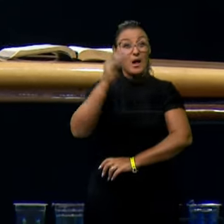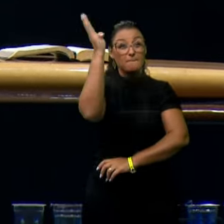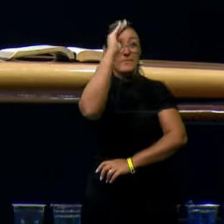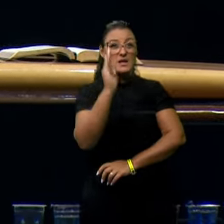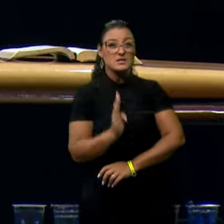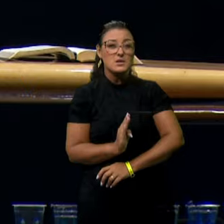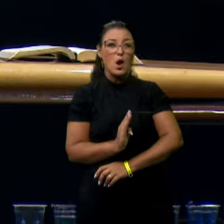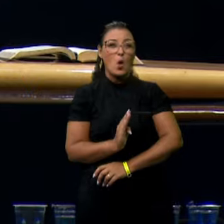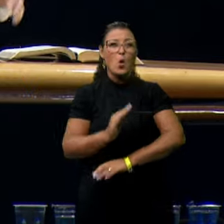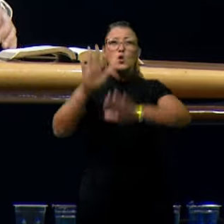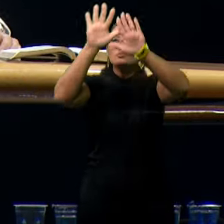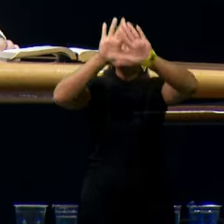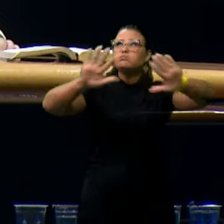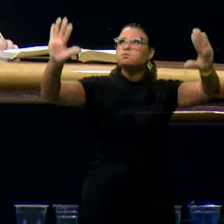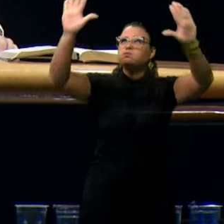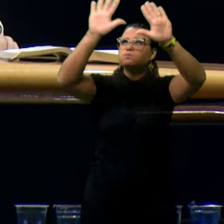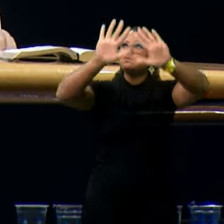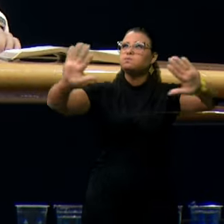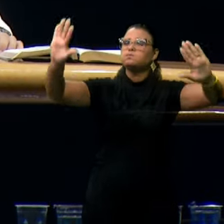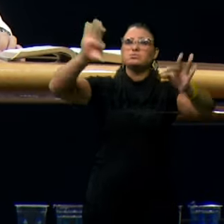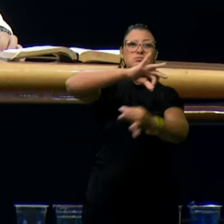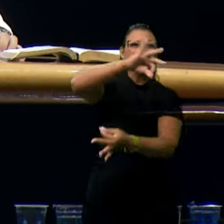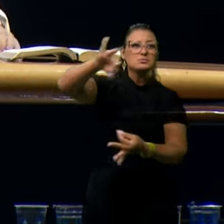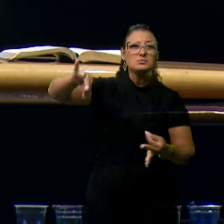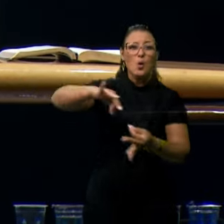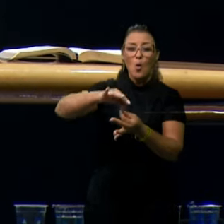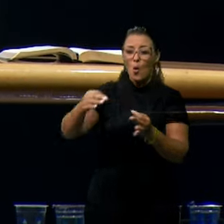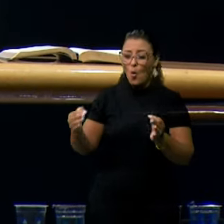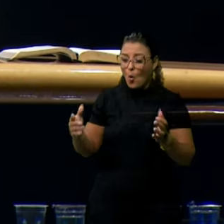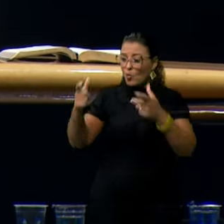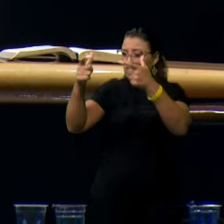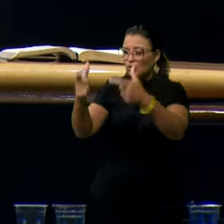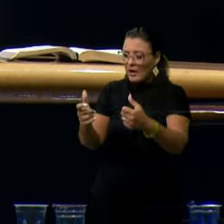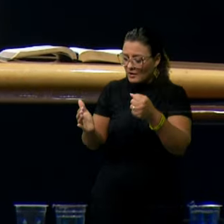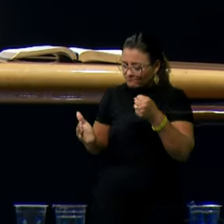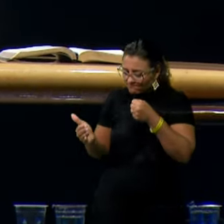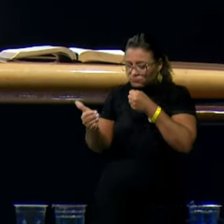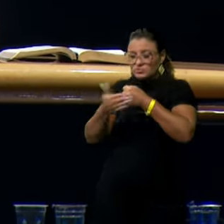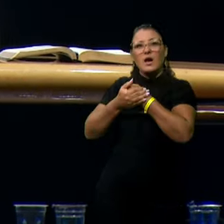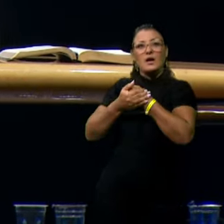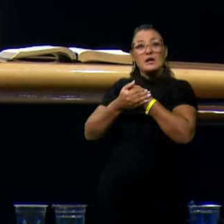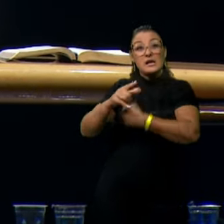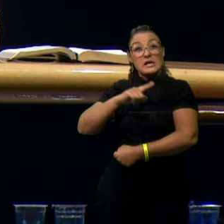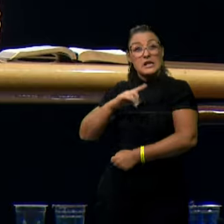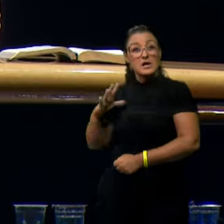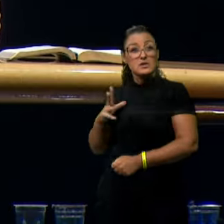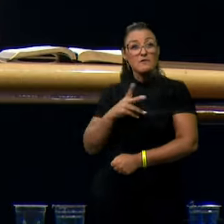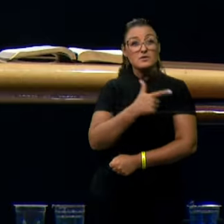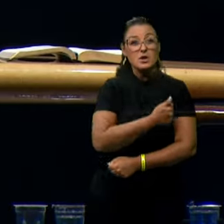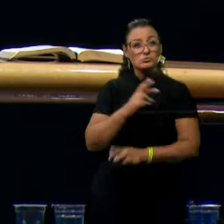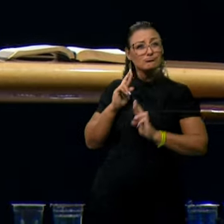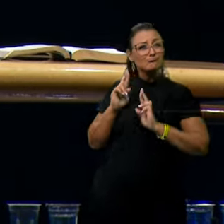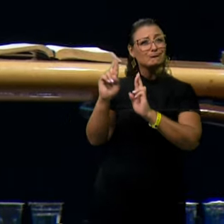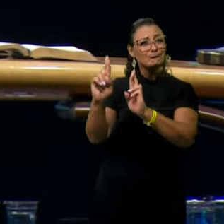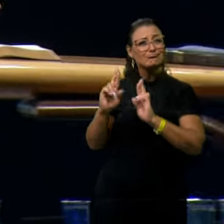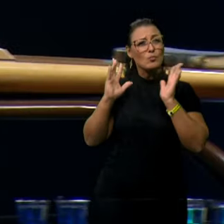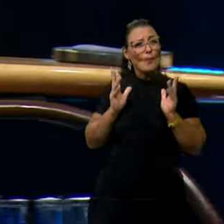espiritual uma nuvem espiritual o lugar Refúgio onde é a água nessa oração a esperança